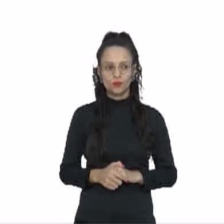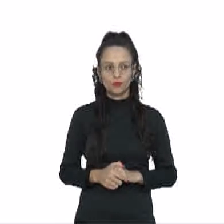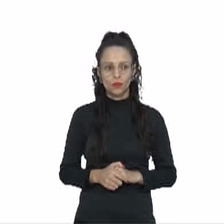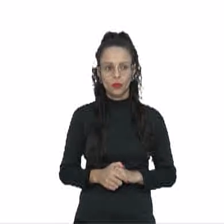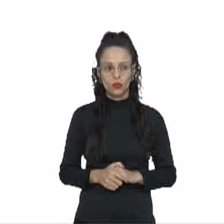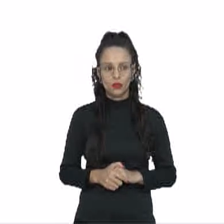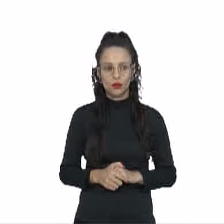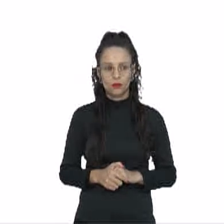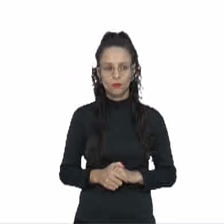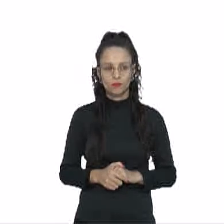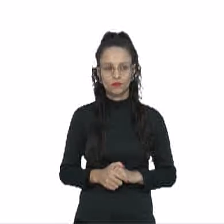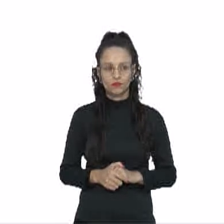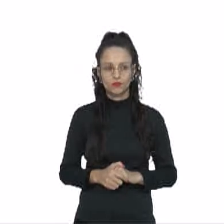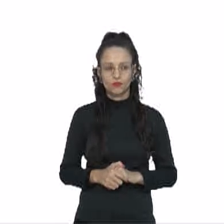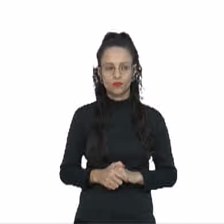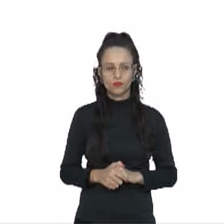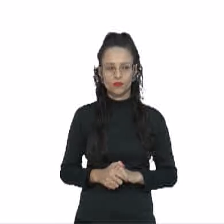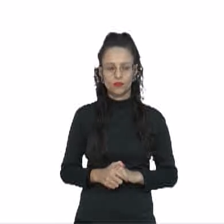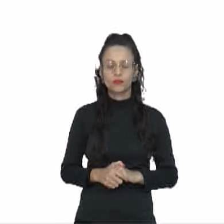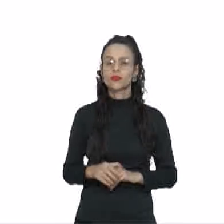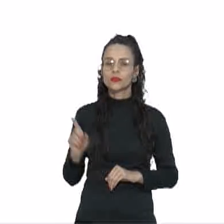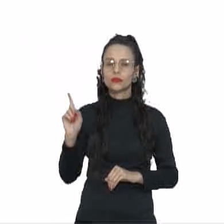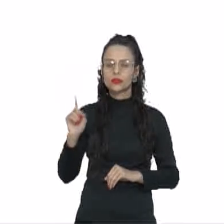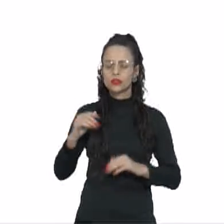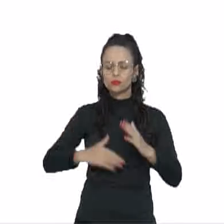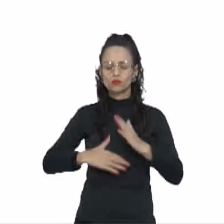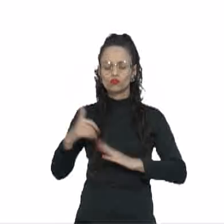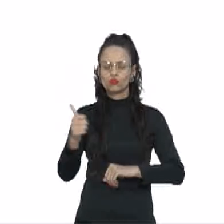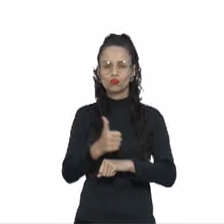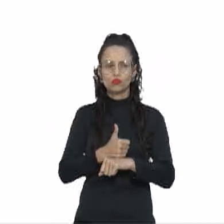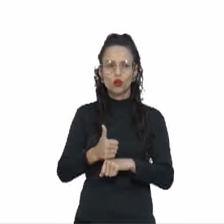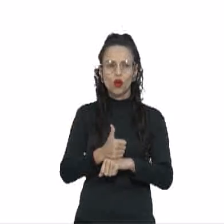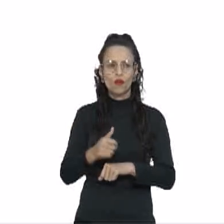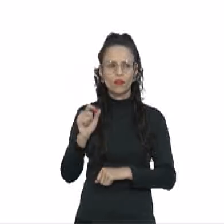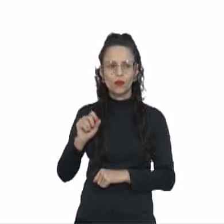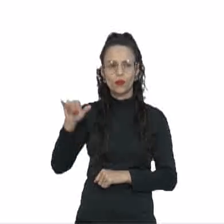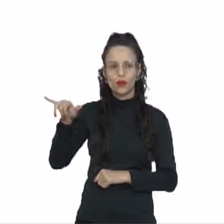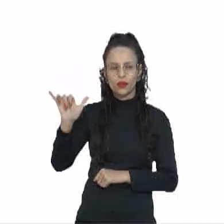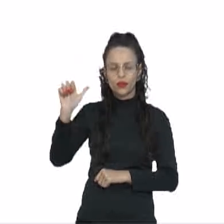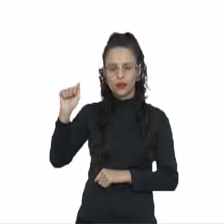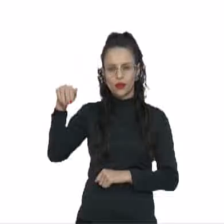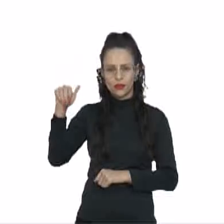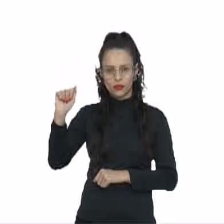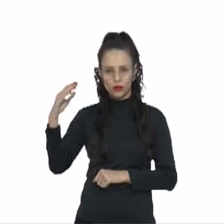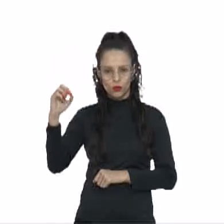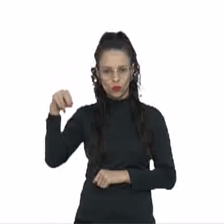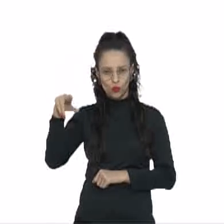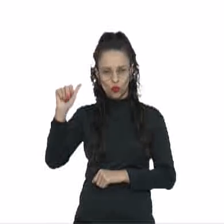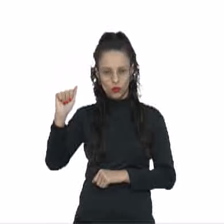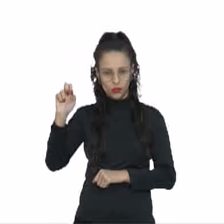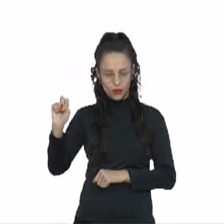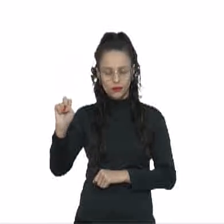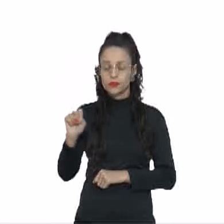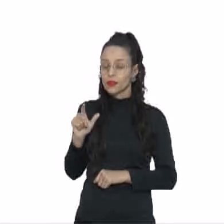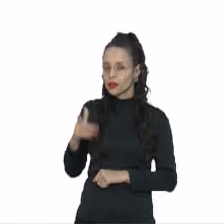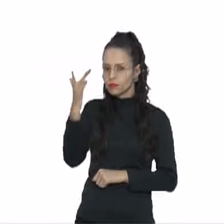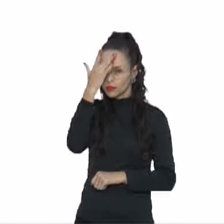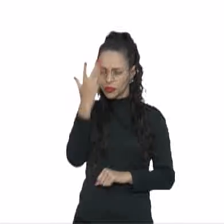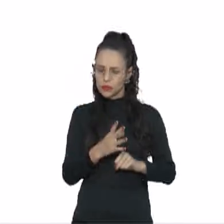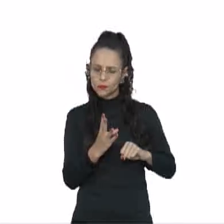Yanaconas. Que profissões eram essas, então? Muitos eram curacas, né? Eram